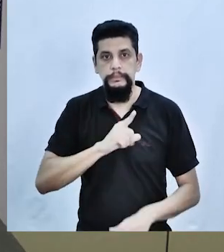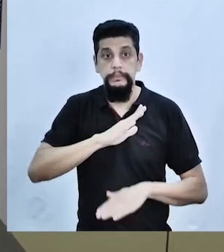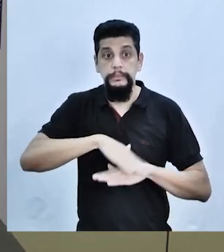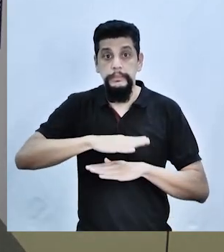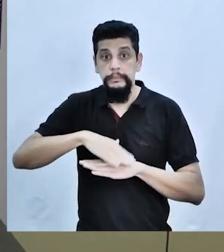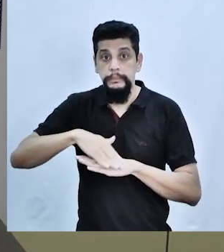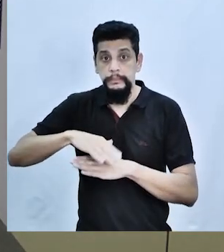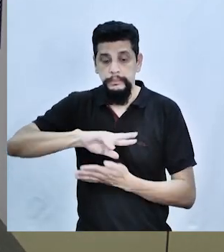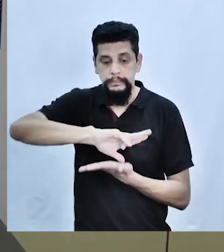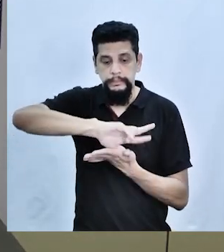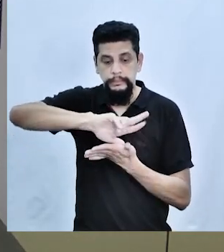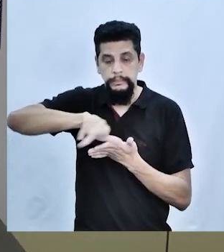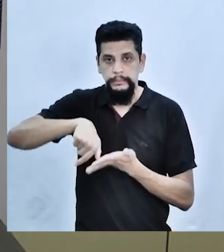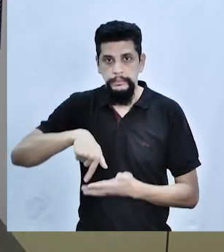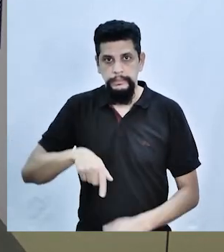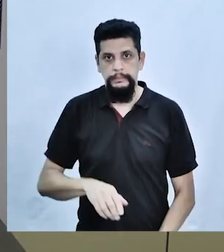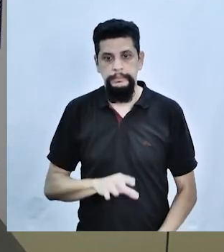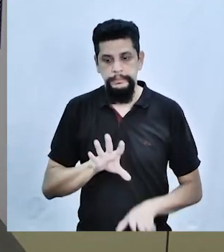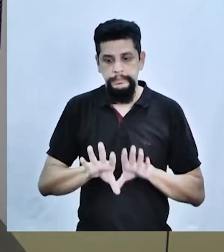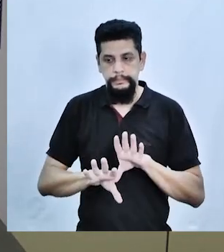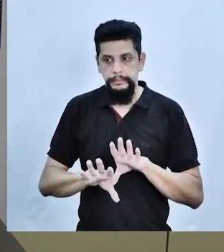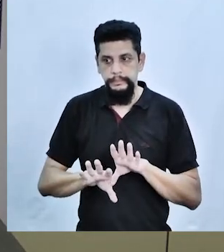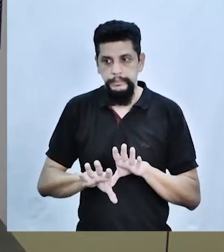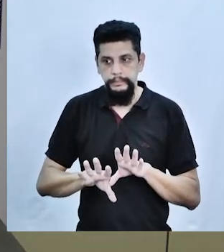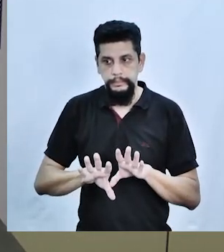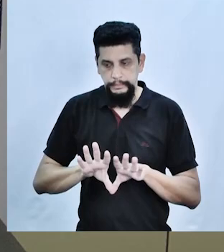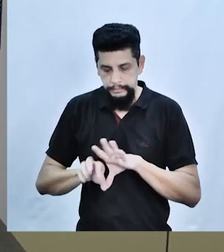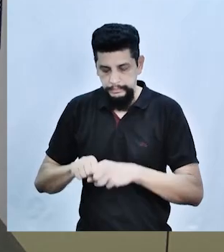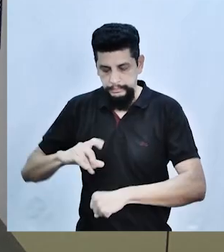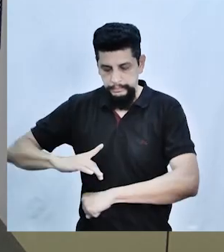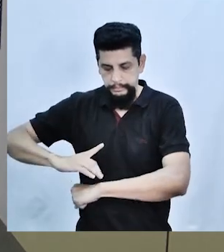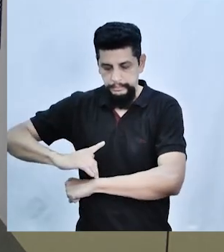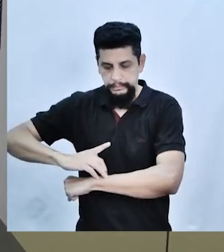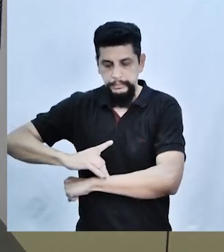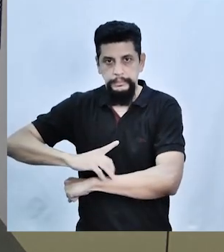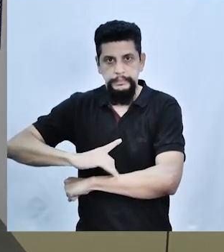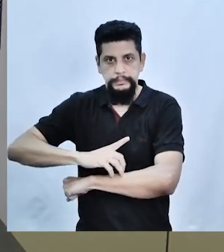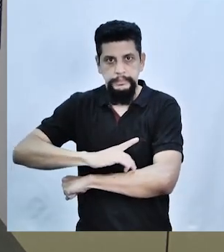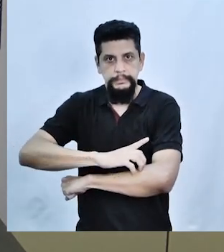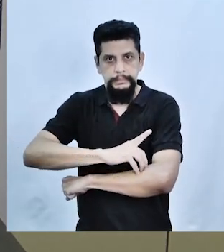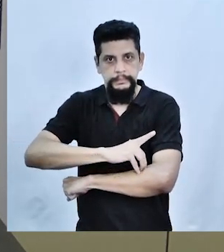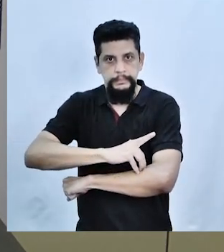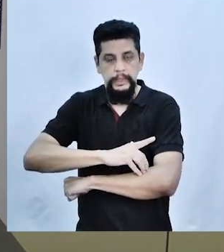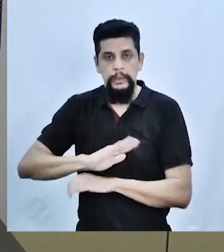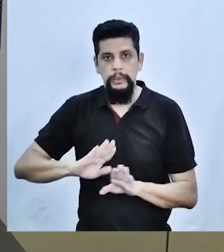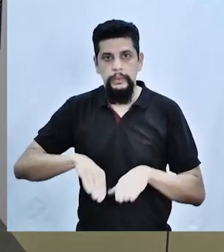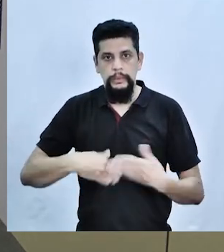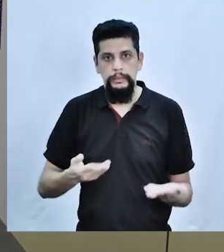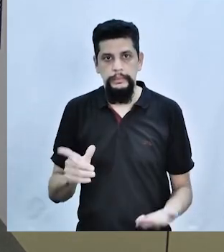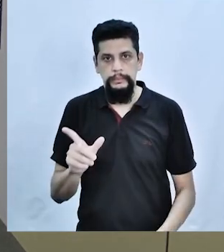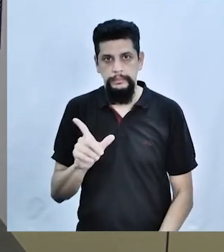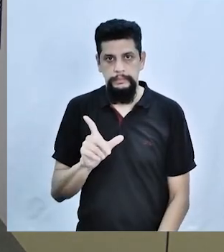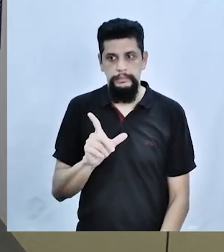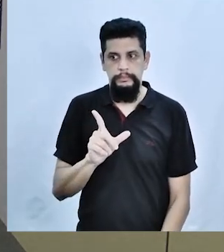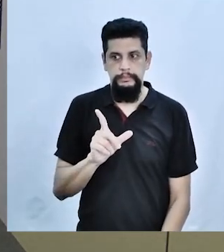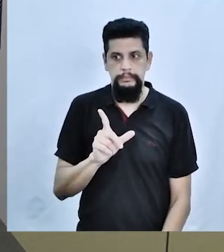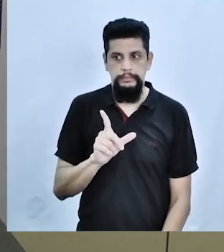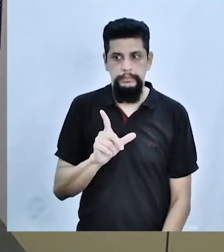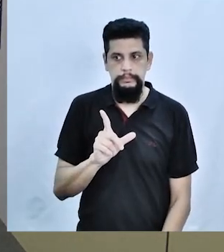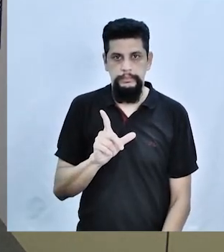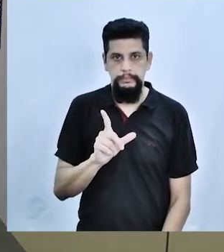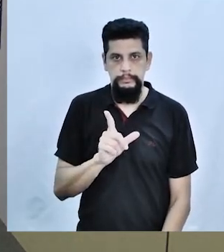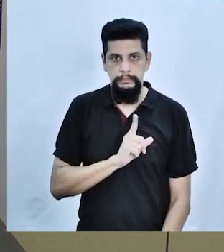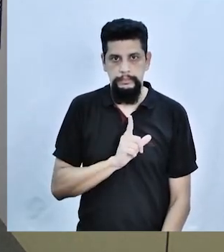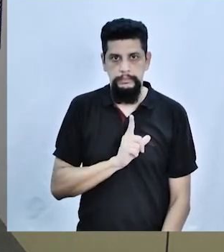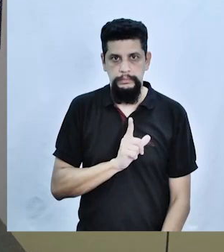tem mais de um, professora Liliane? Nós pegamos o dinossauro, tá? Tá. Então, quando nós temos